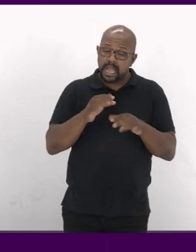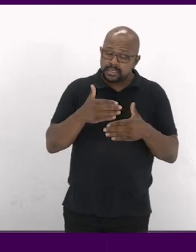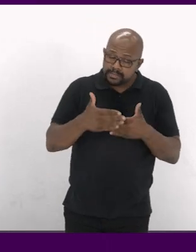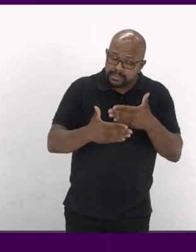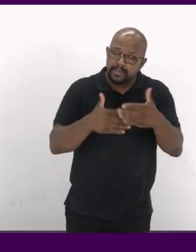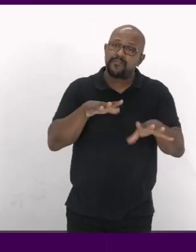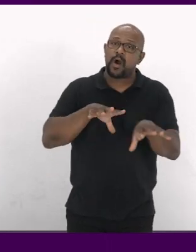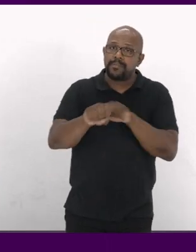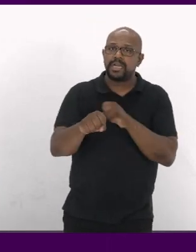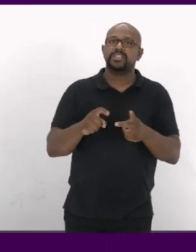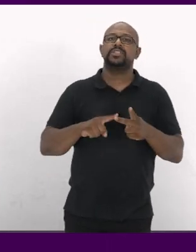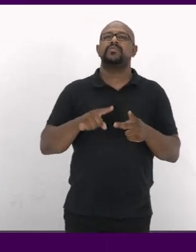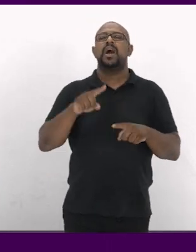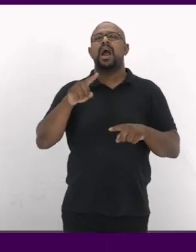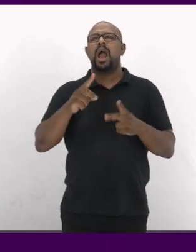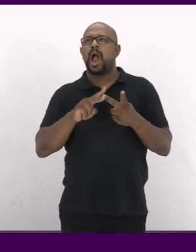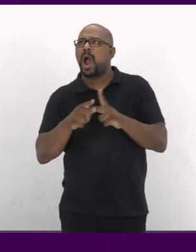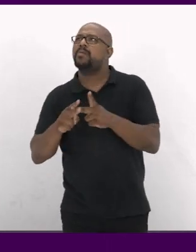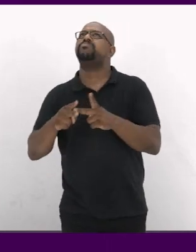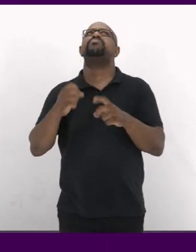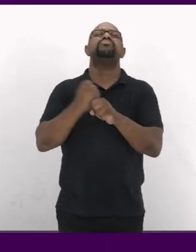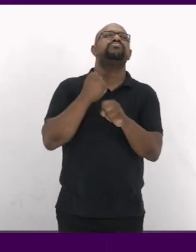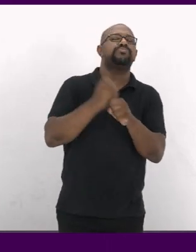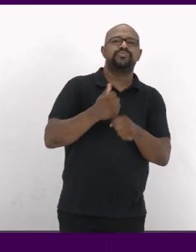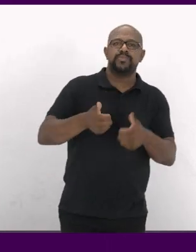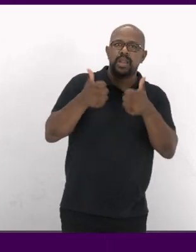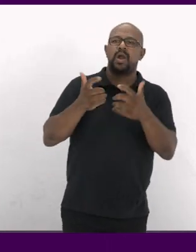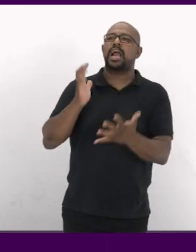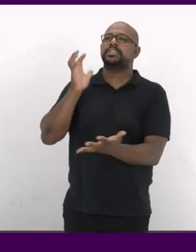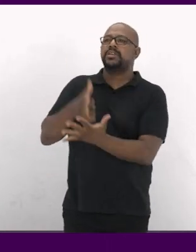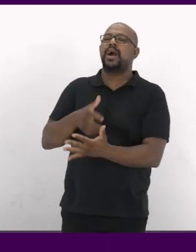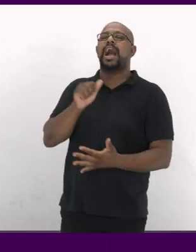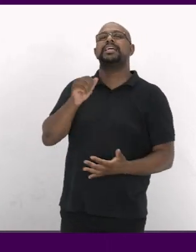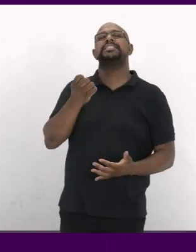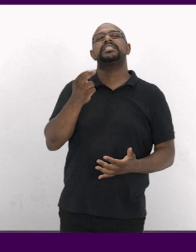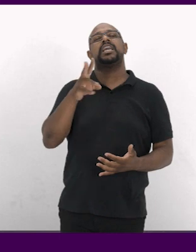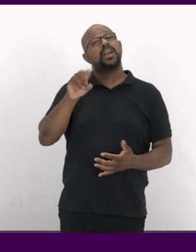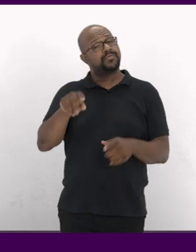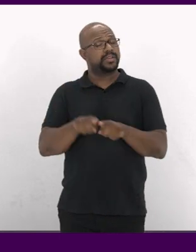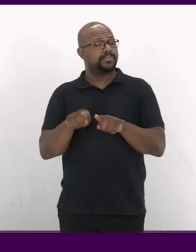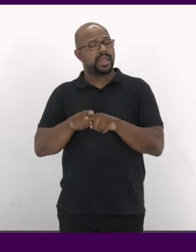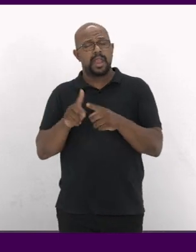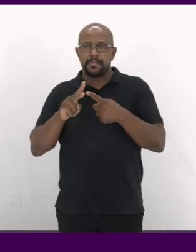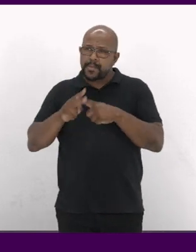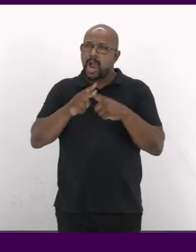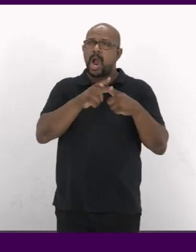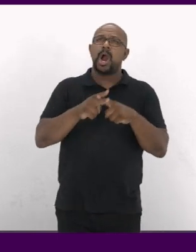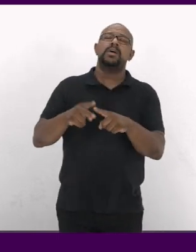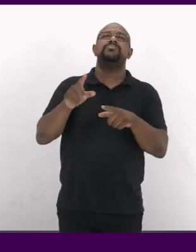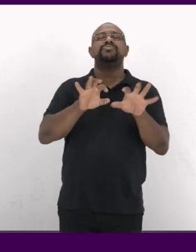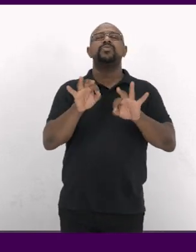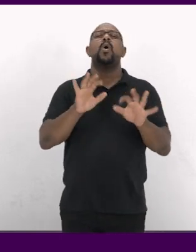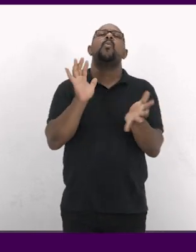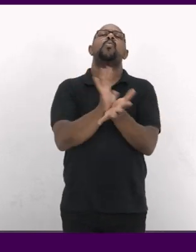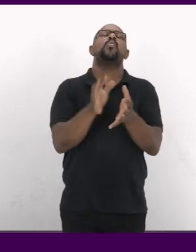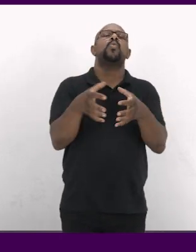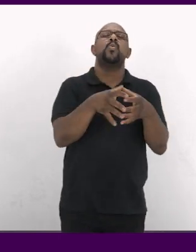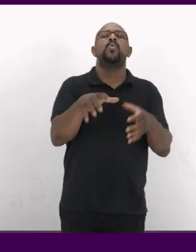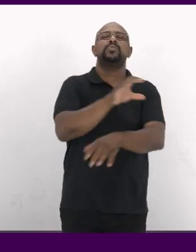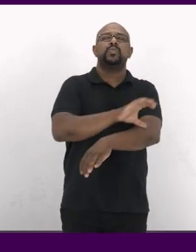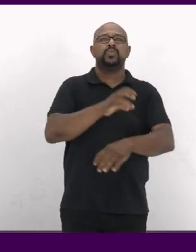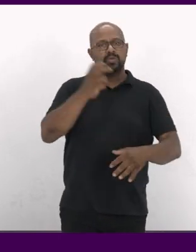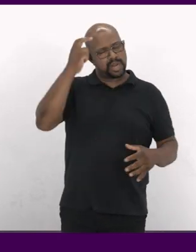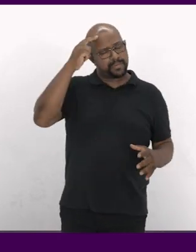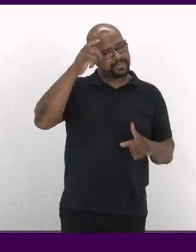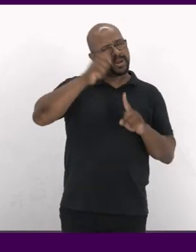processos formativos, a obras e melhorias físicas, a aquisição de acervo e mesmo a manutenção de equipamentos ou grupos